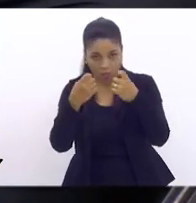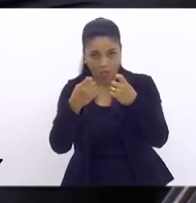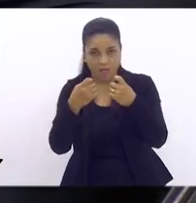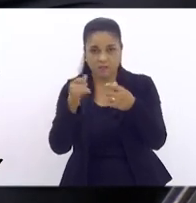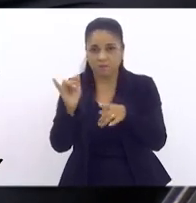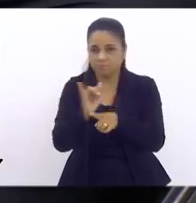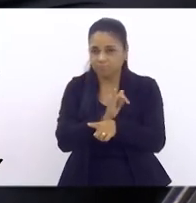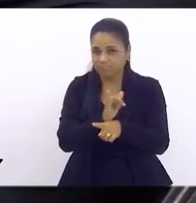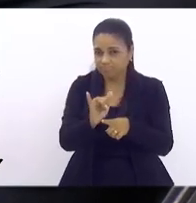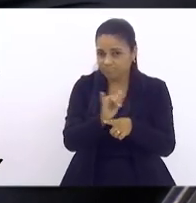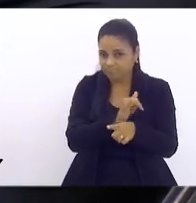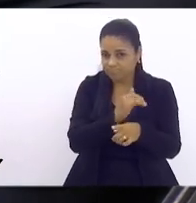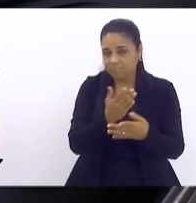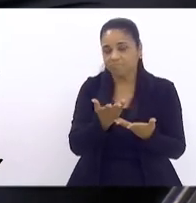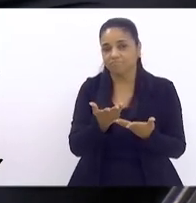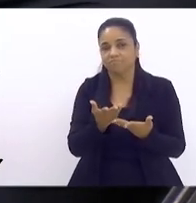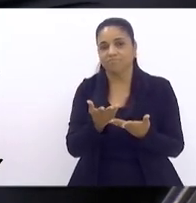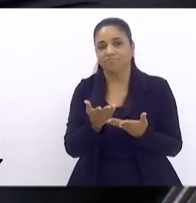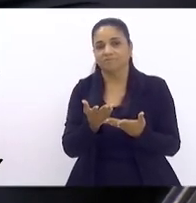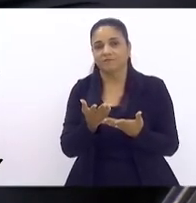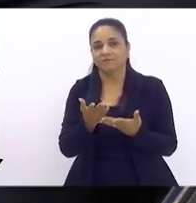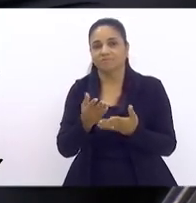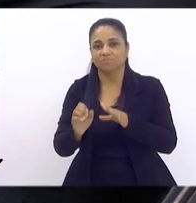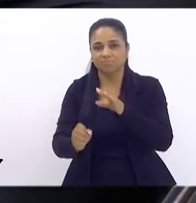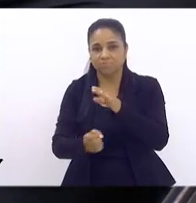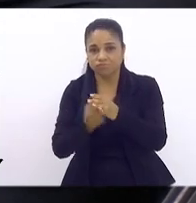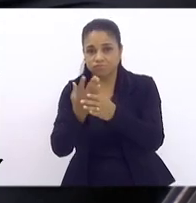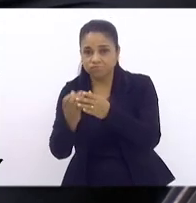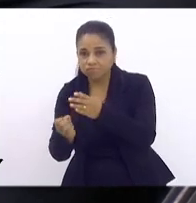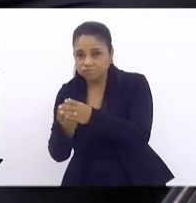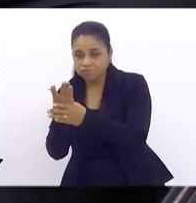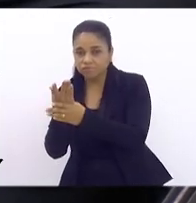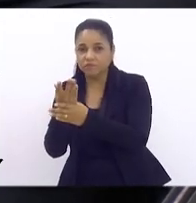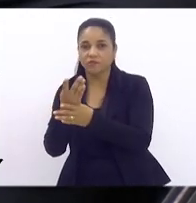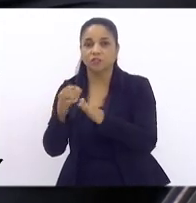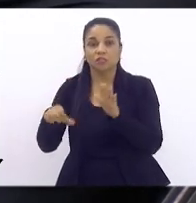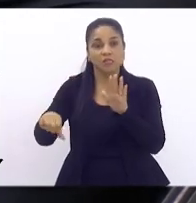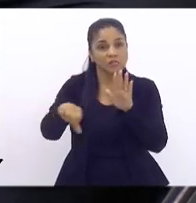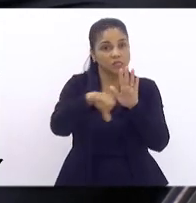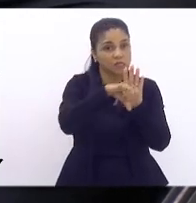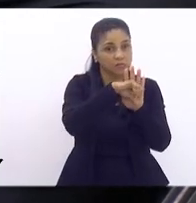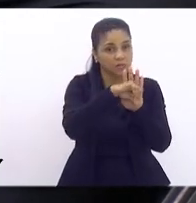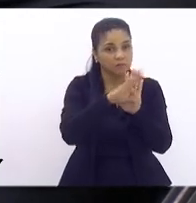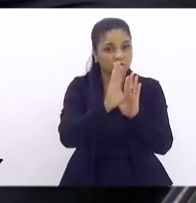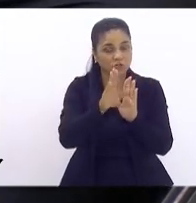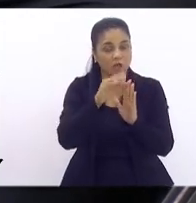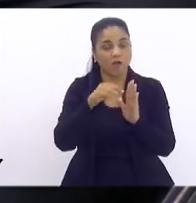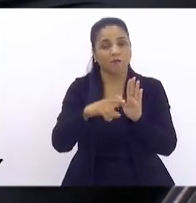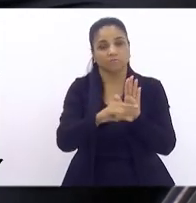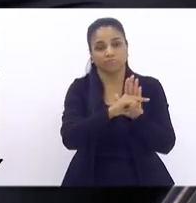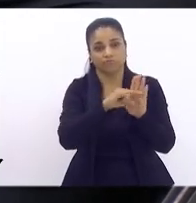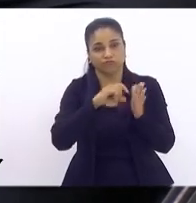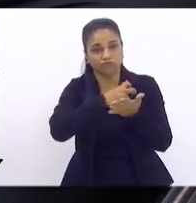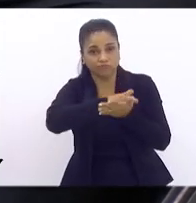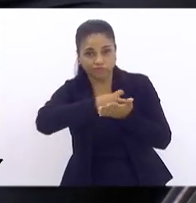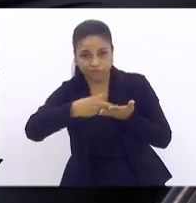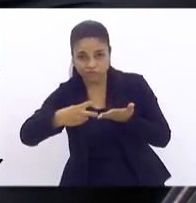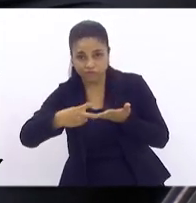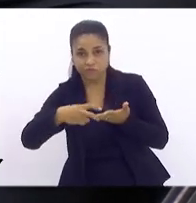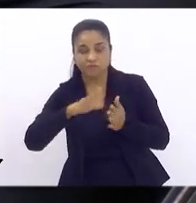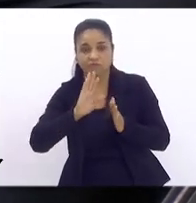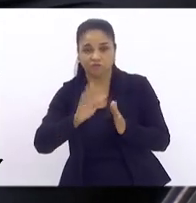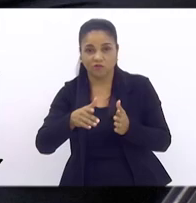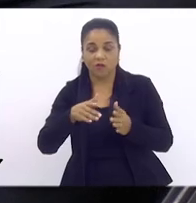foram surgindo né inclusive com crime já previstos no código penal podem ser praticados